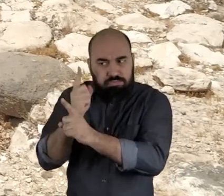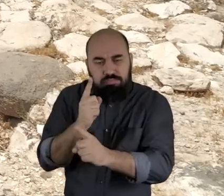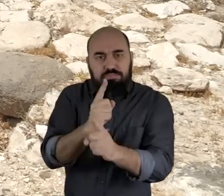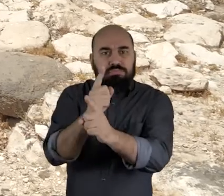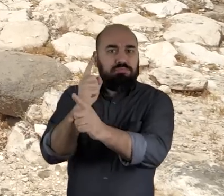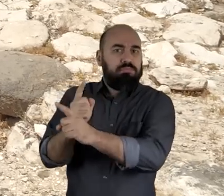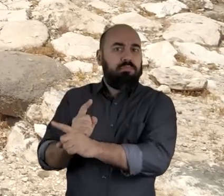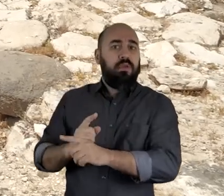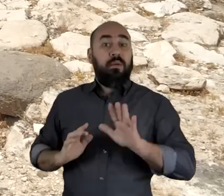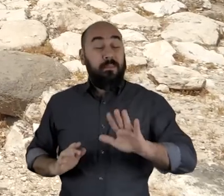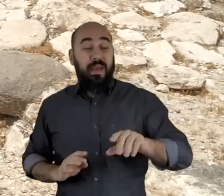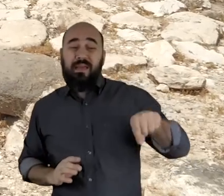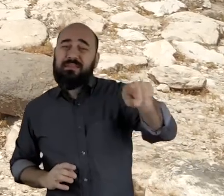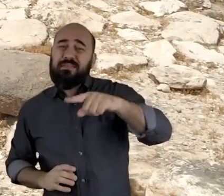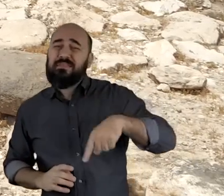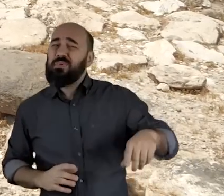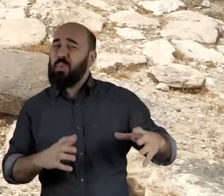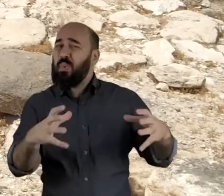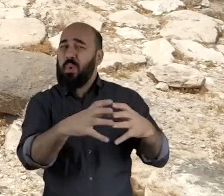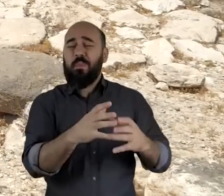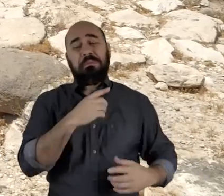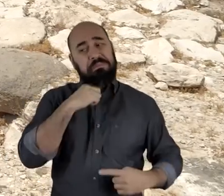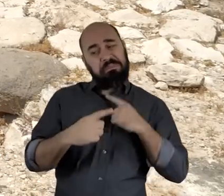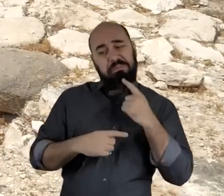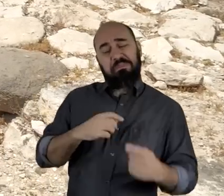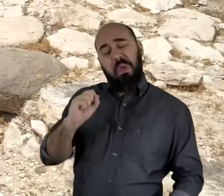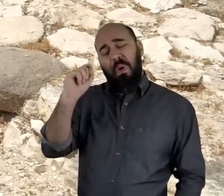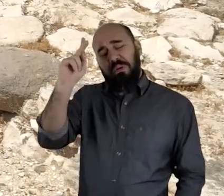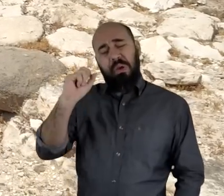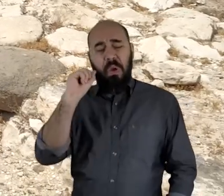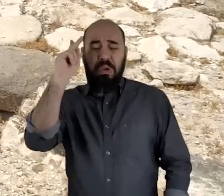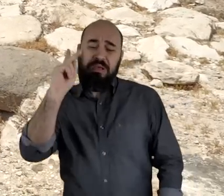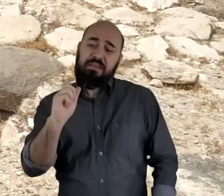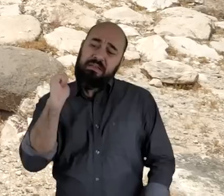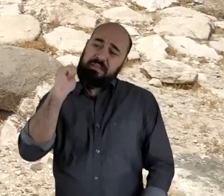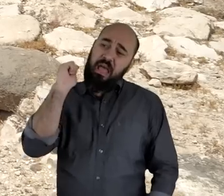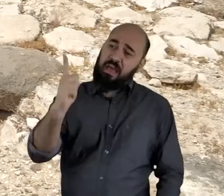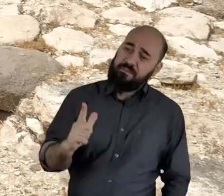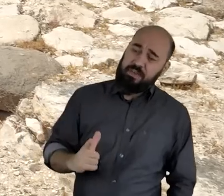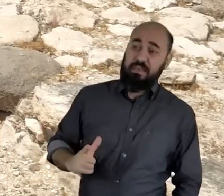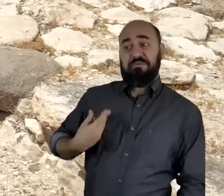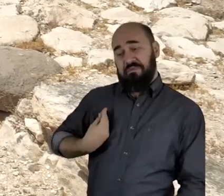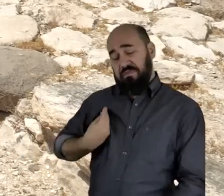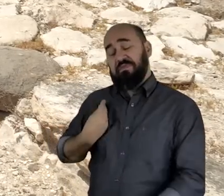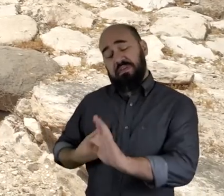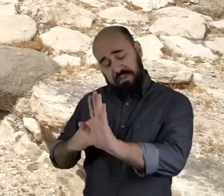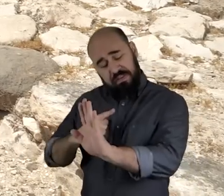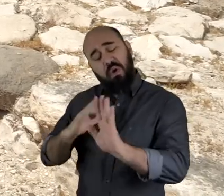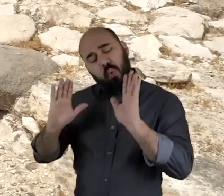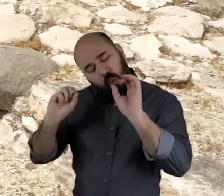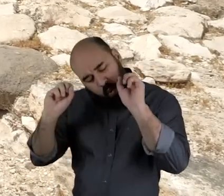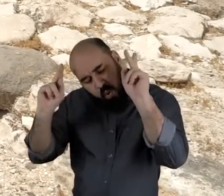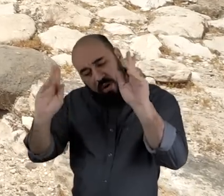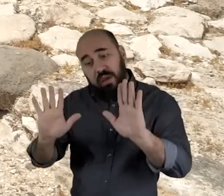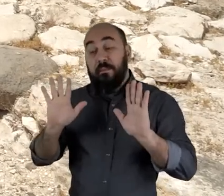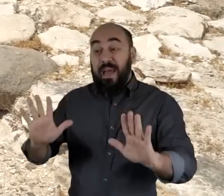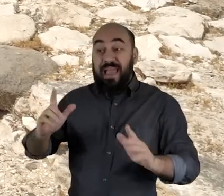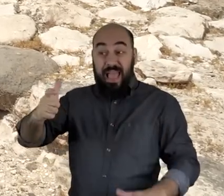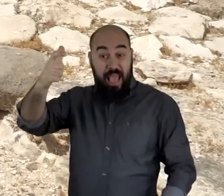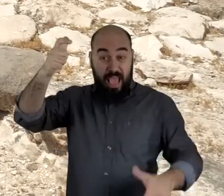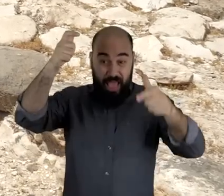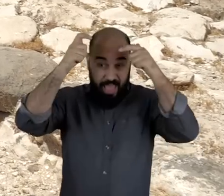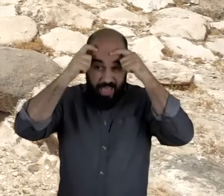evidências, continuaram apresentando as suas dúvidas. Eles dizem, não, tudo bem, Davi existiu, mas ele não foi o rei, o monarca